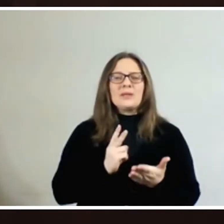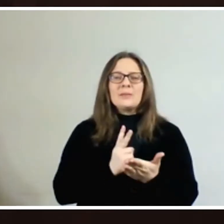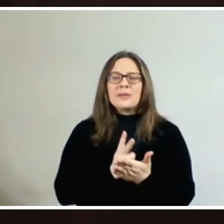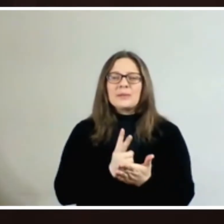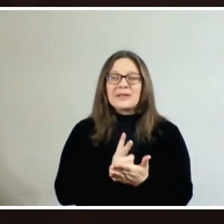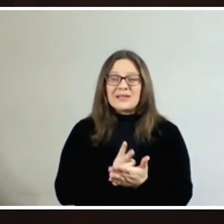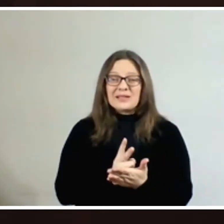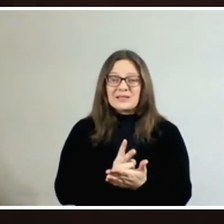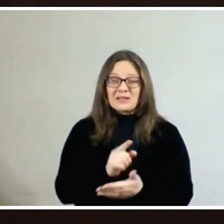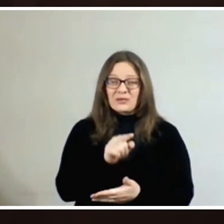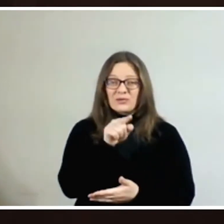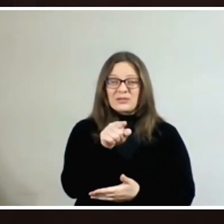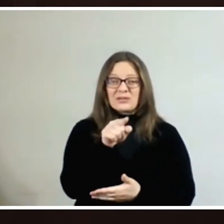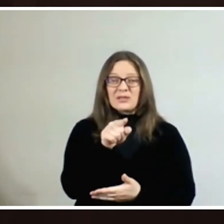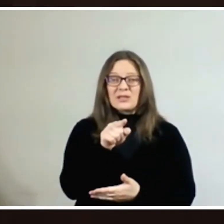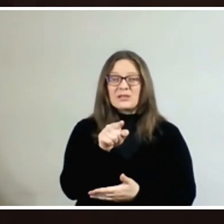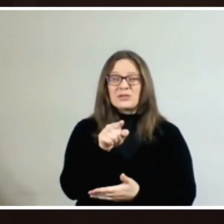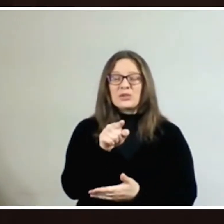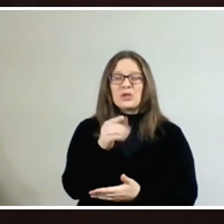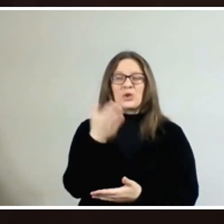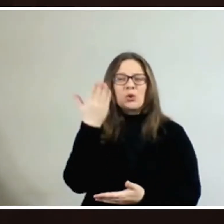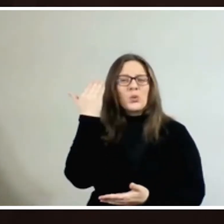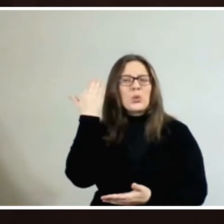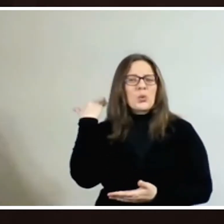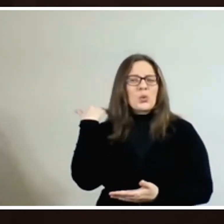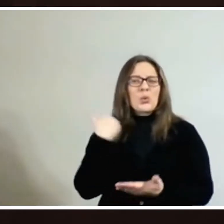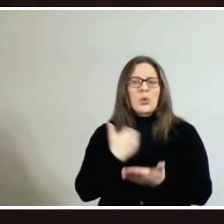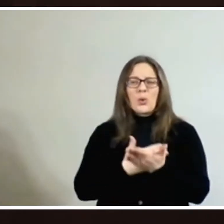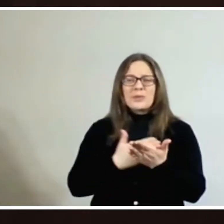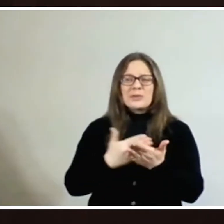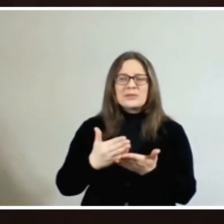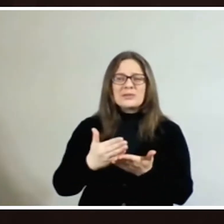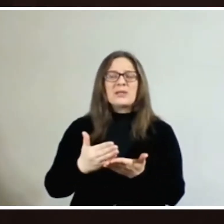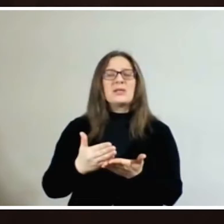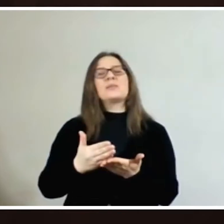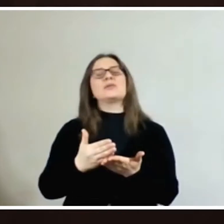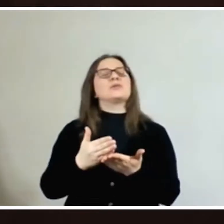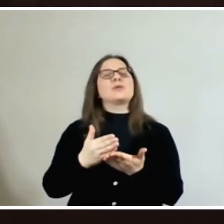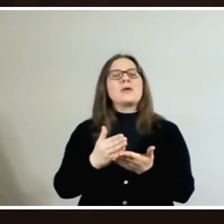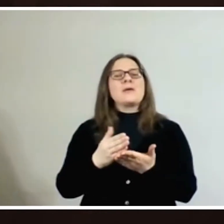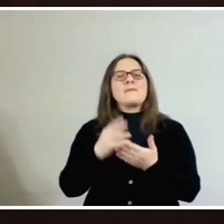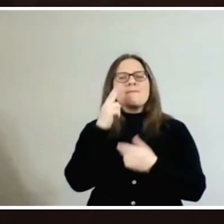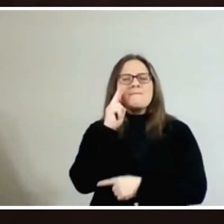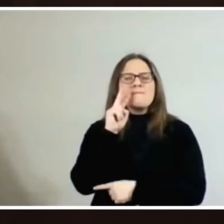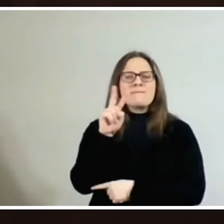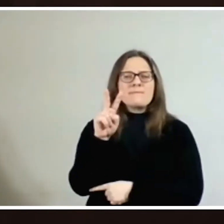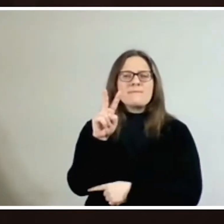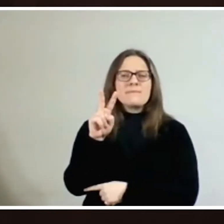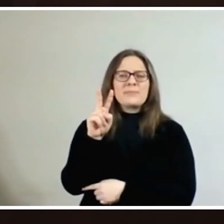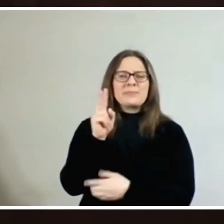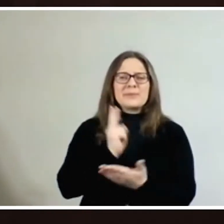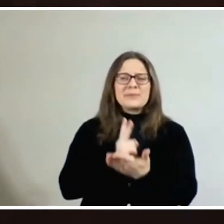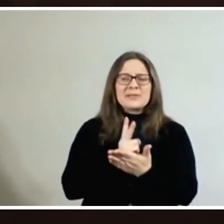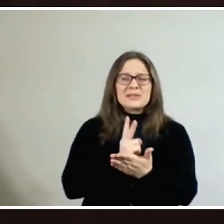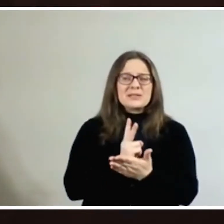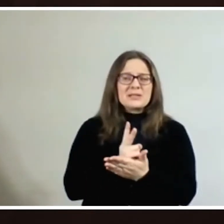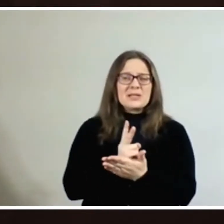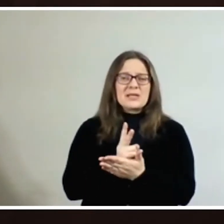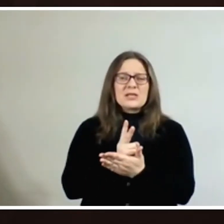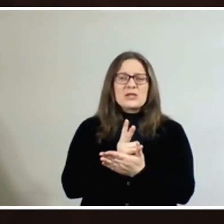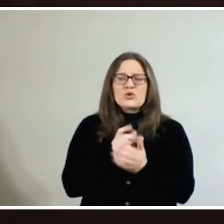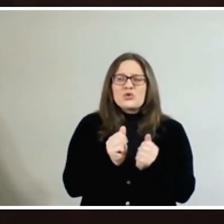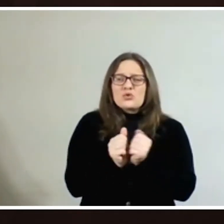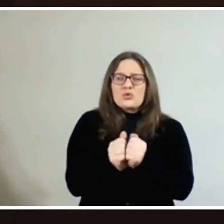desde o princípio. Se em vós permaneceu o que desde o princípio ouvistes, também permanecereis vós no Filho e